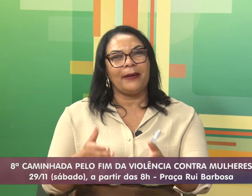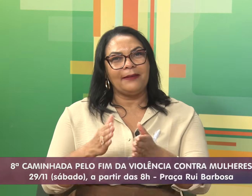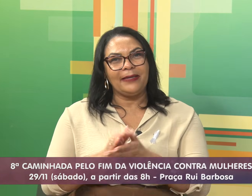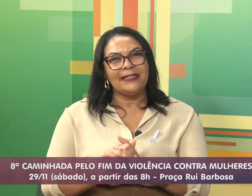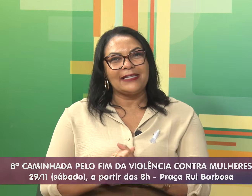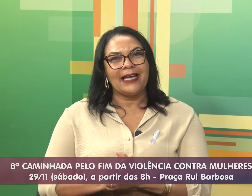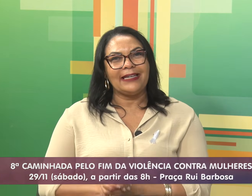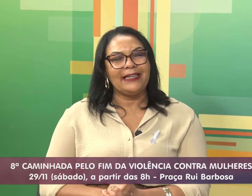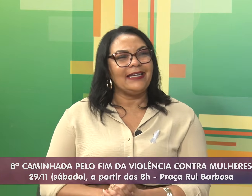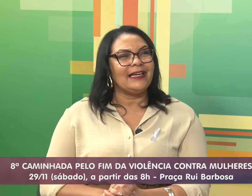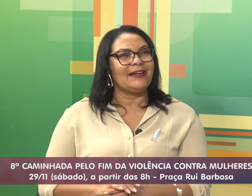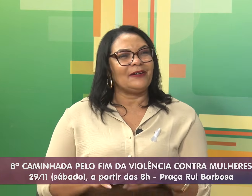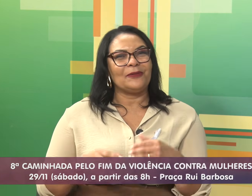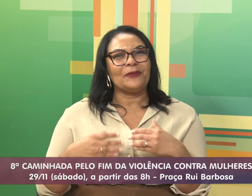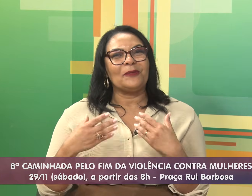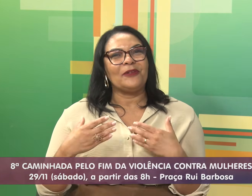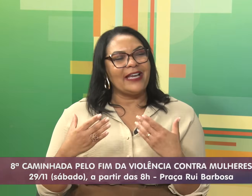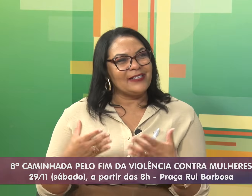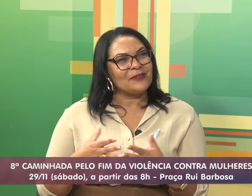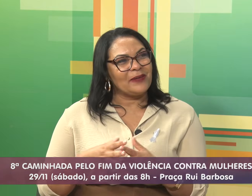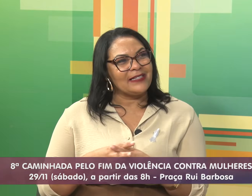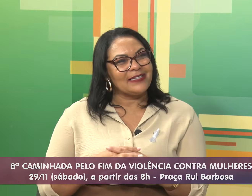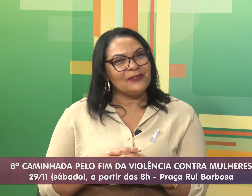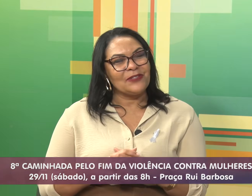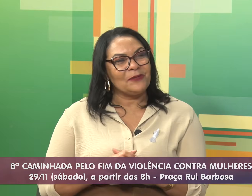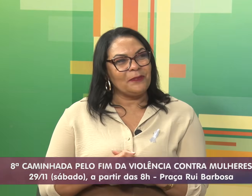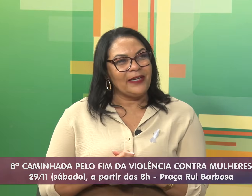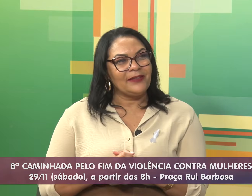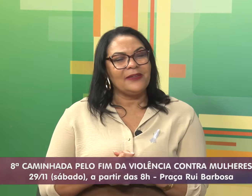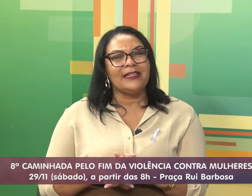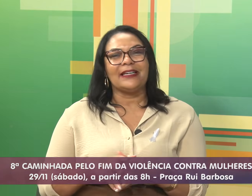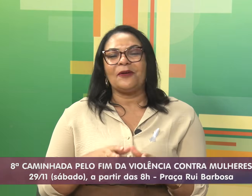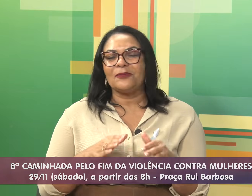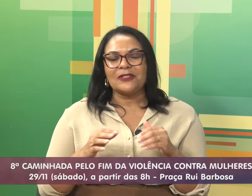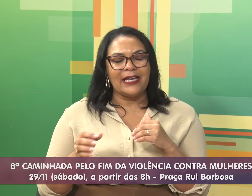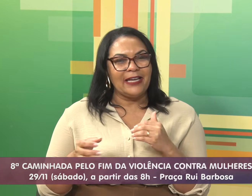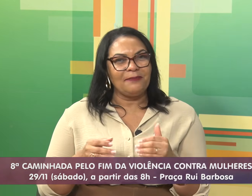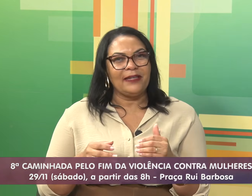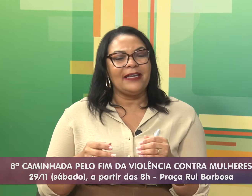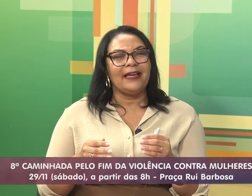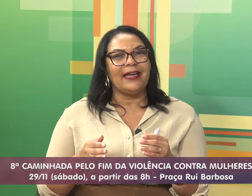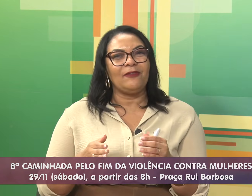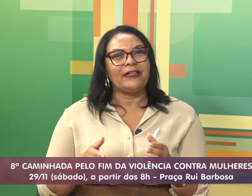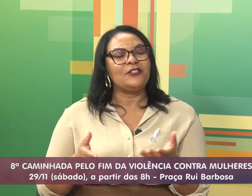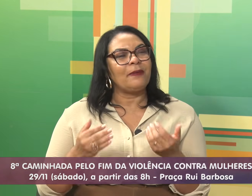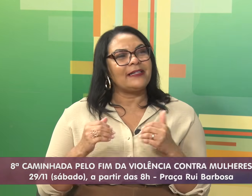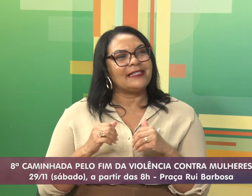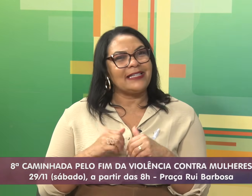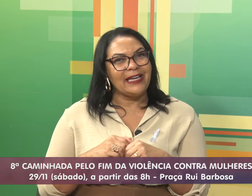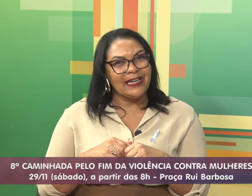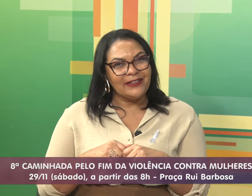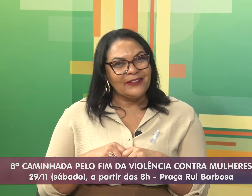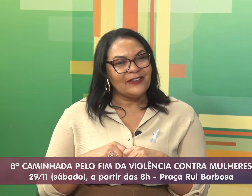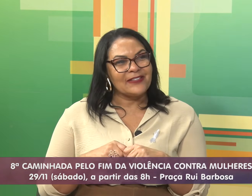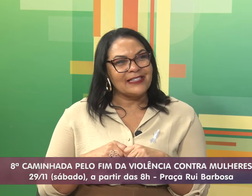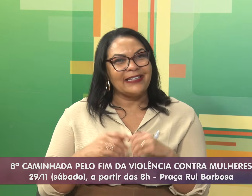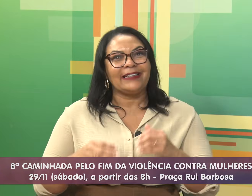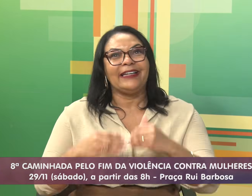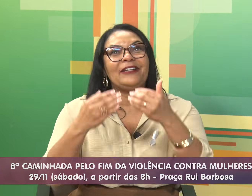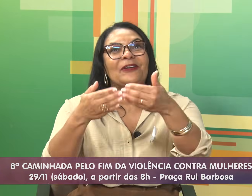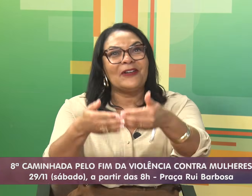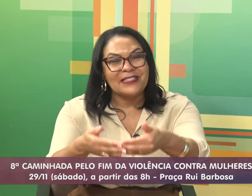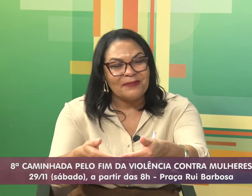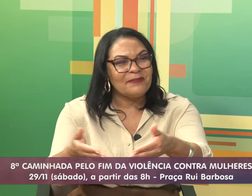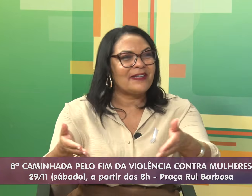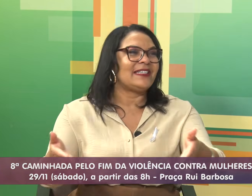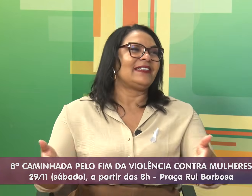trabalho. Parabenizar aí o Grupo Mulheres do Brasil, de Rio Preto, que, como sempre, é um grande parceiro da nossa